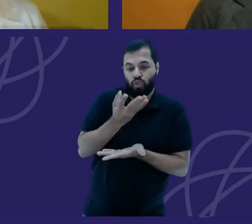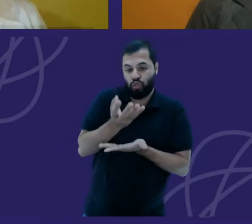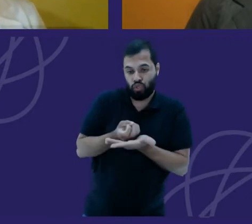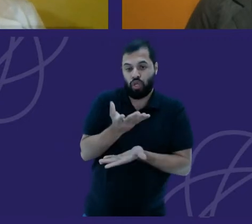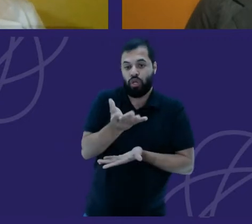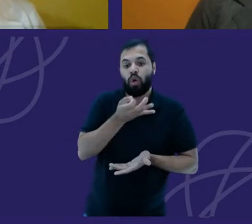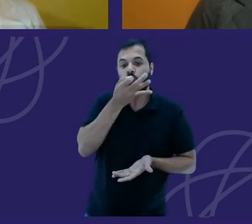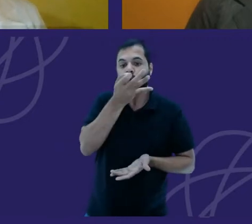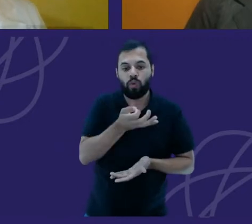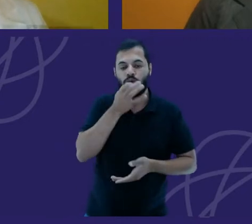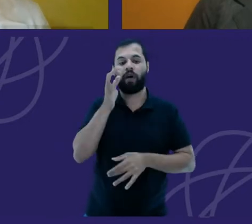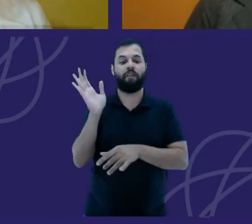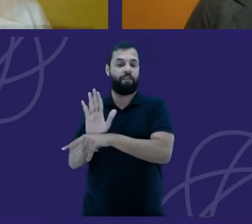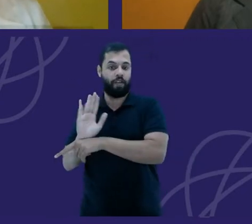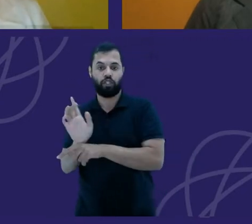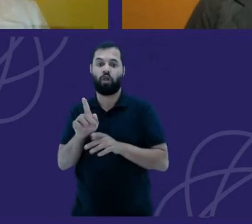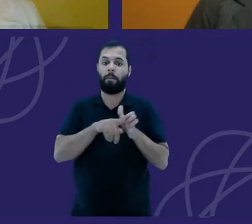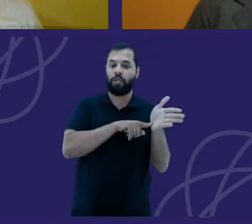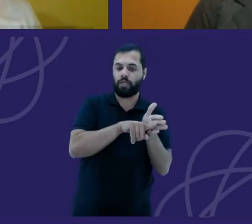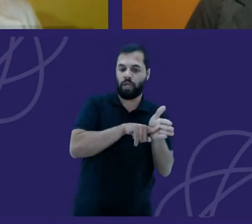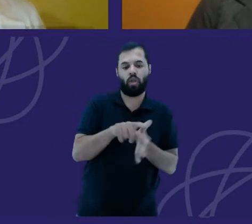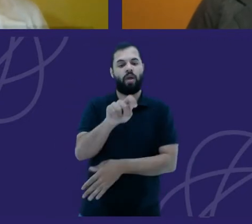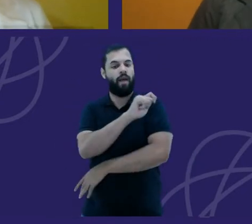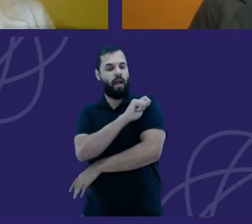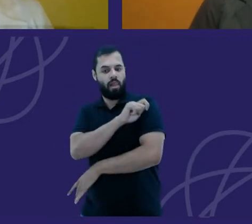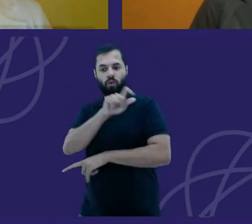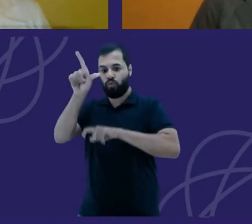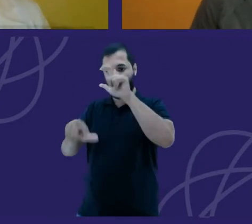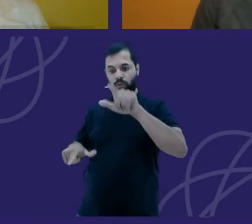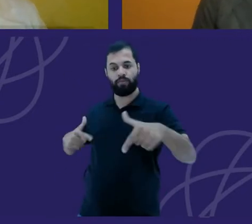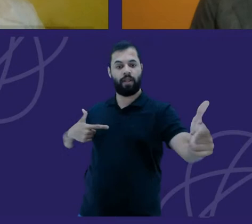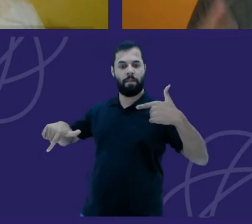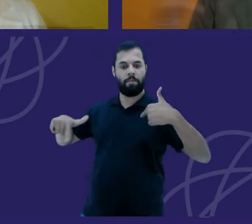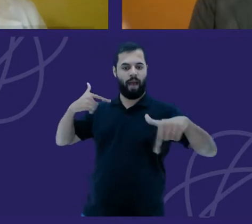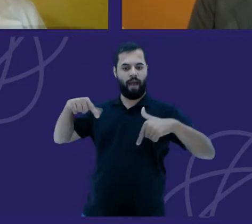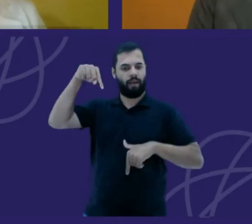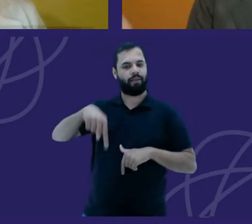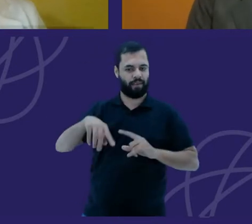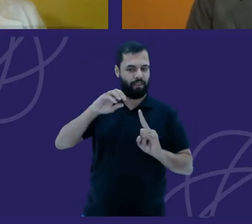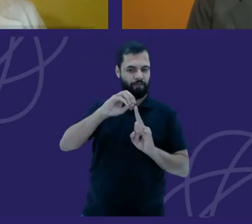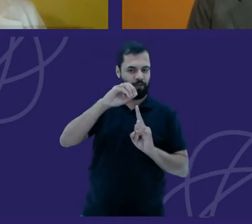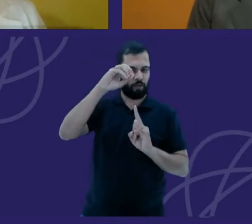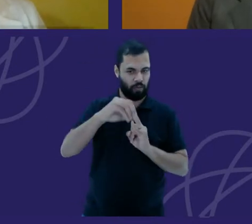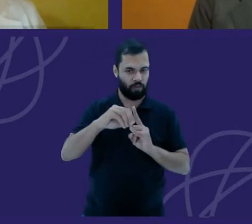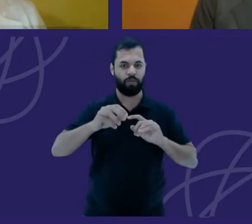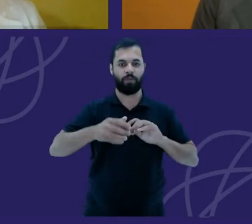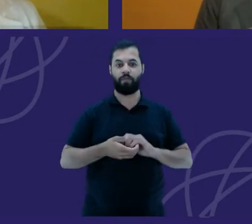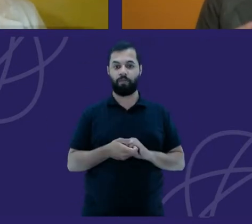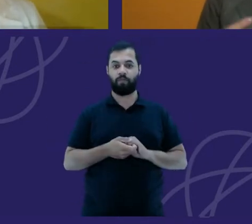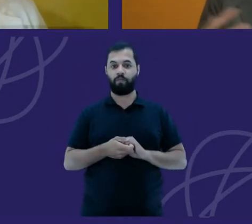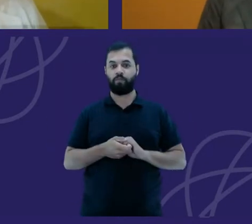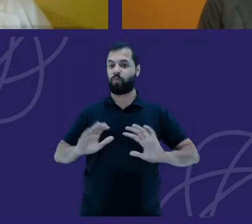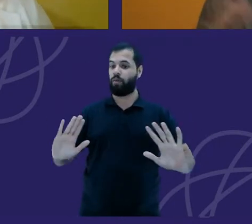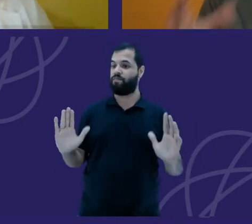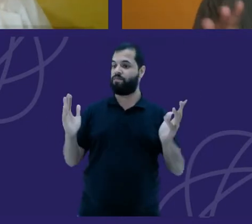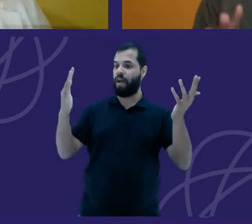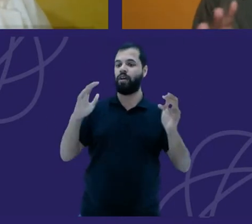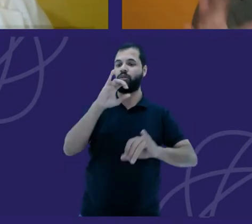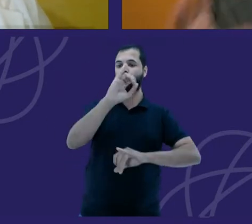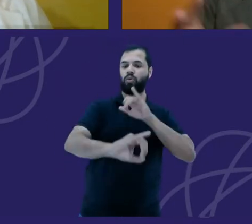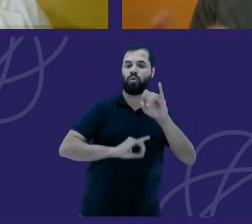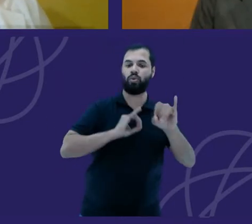pesquisadores, alunos e também colaboradores da Fiocruz. Um evento online e um evento ao vivo são